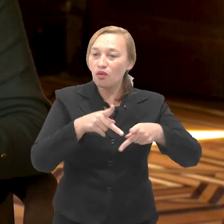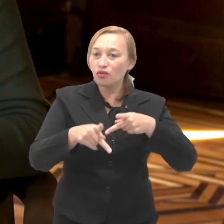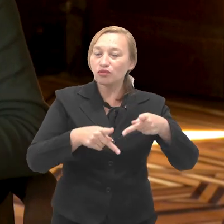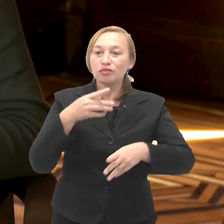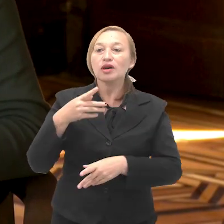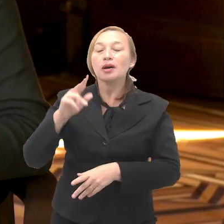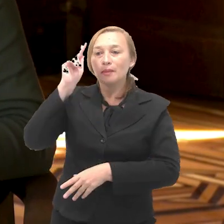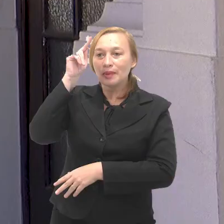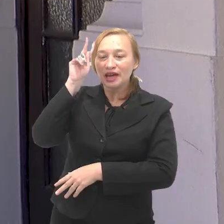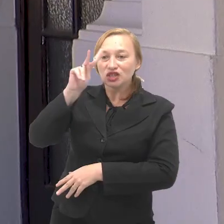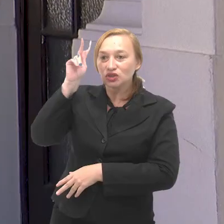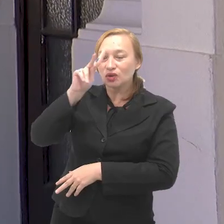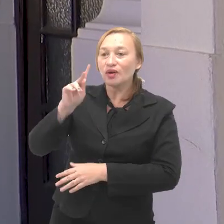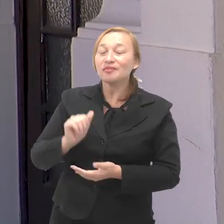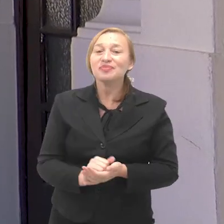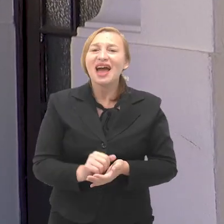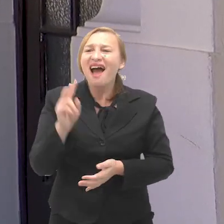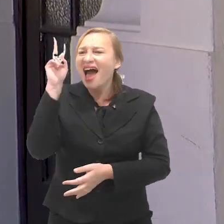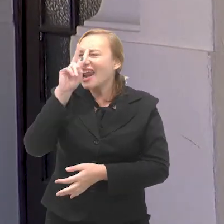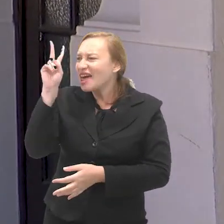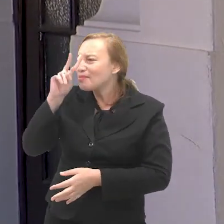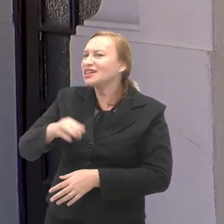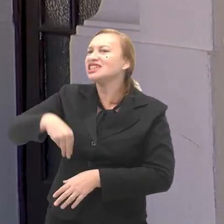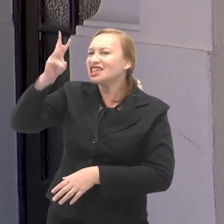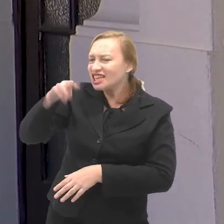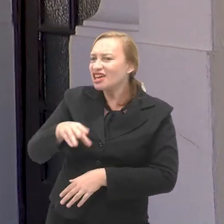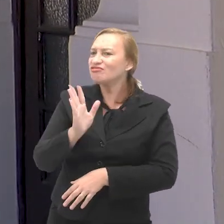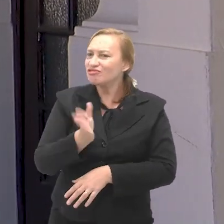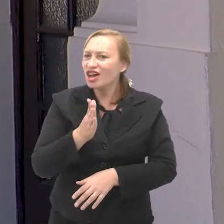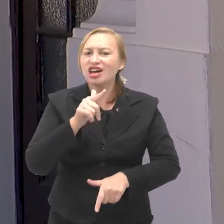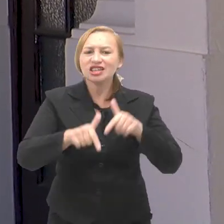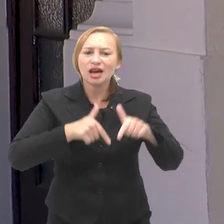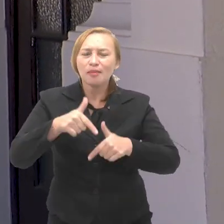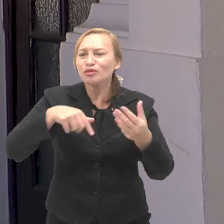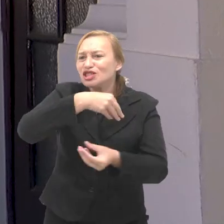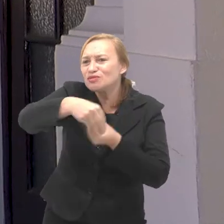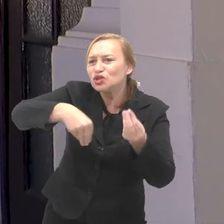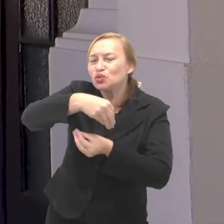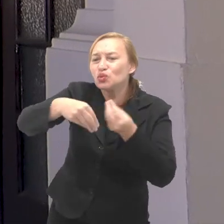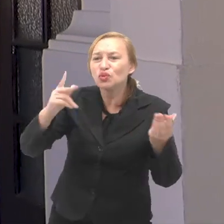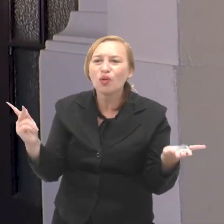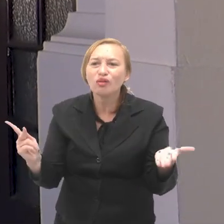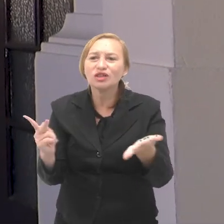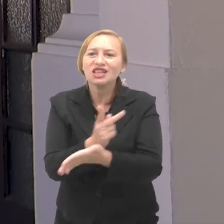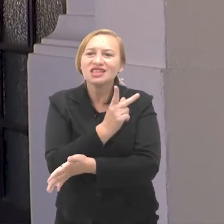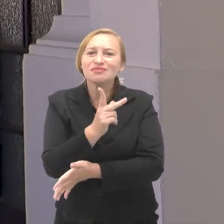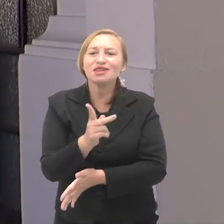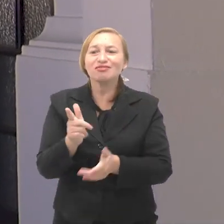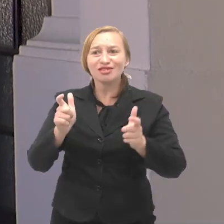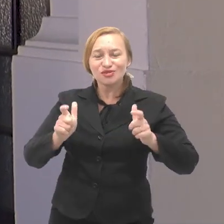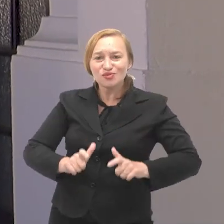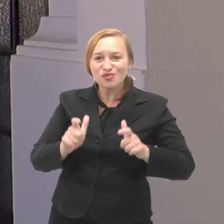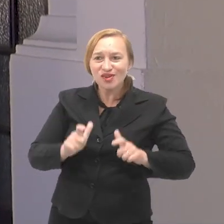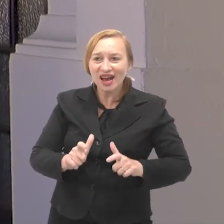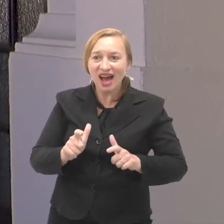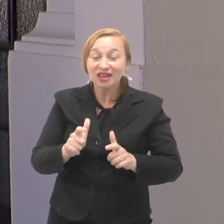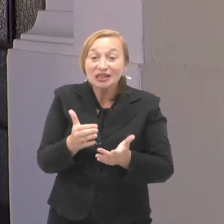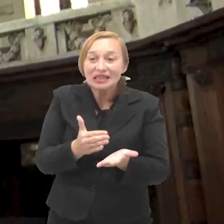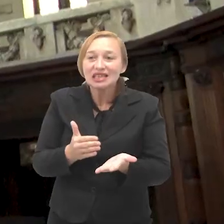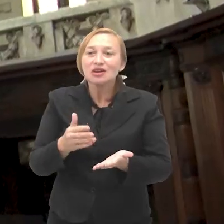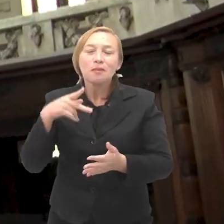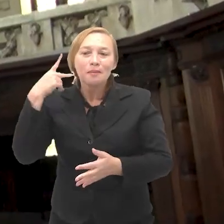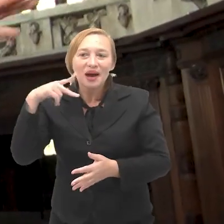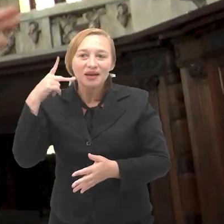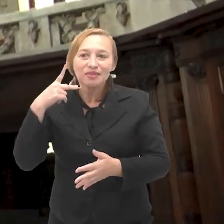da cultura do Palácio Tiradentes. As lembranças pessoais de quem já trabalhou aqui se misturam com os acontecimentos desse